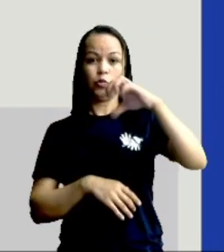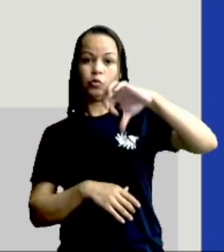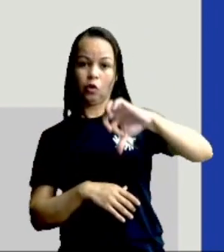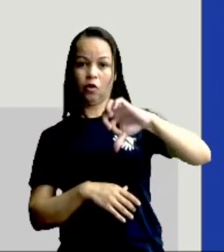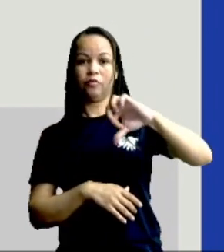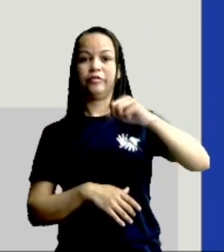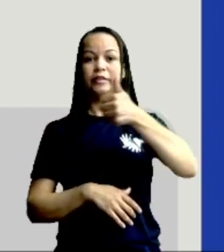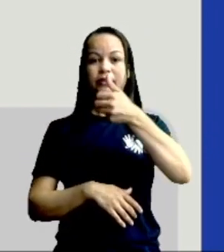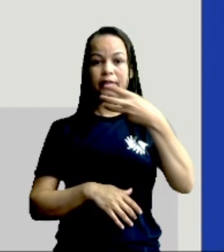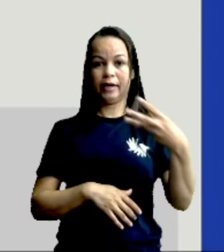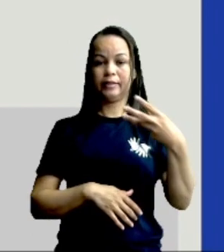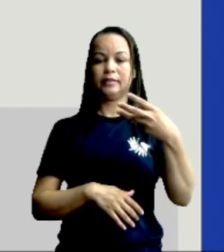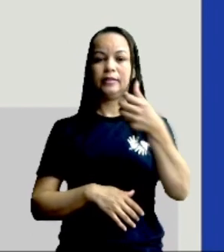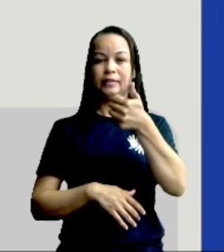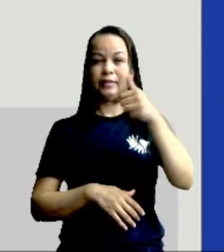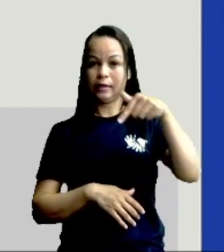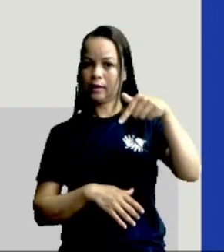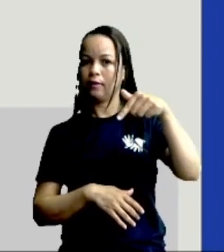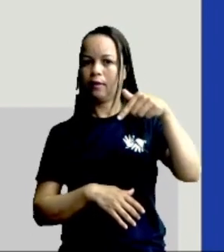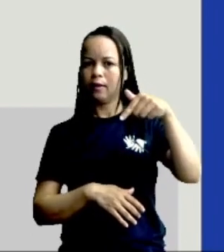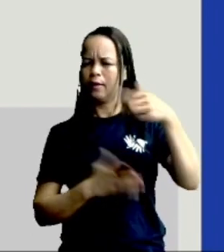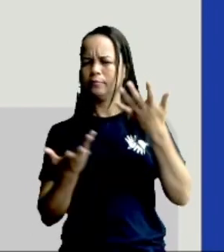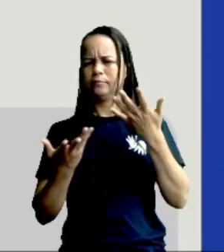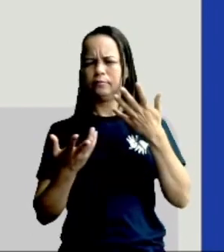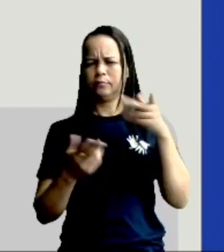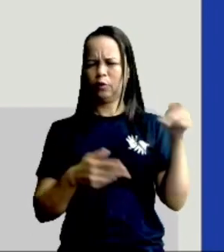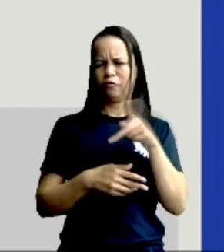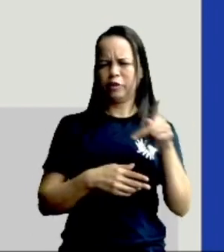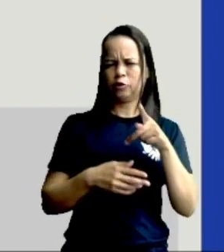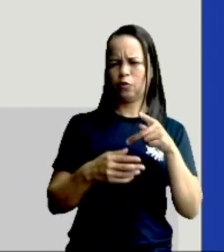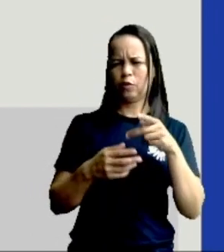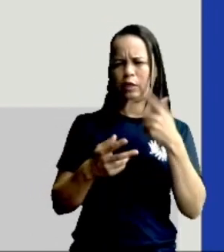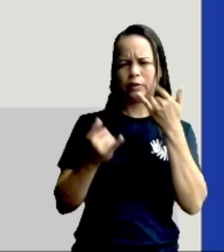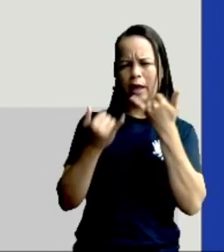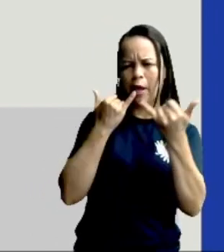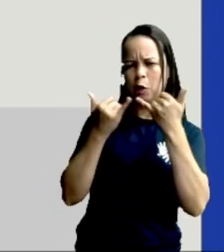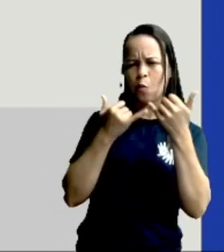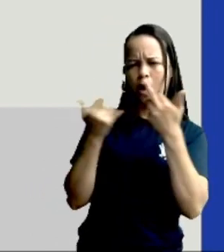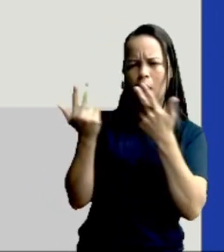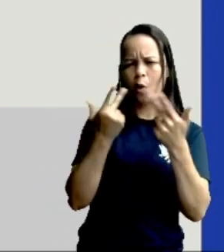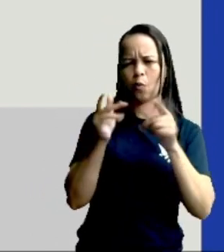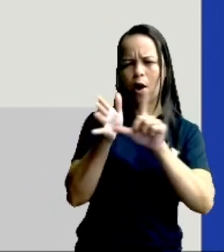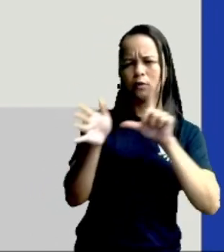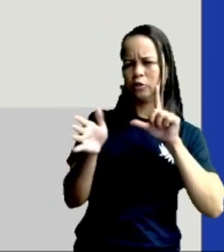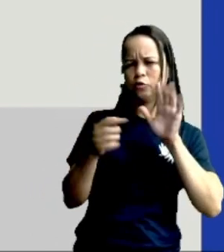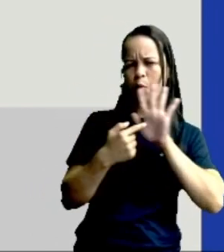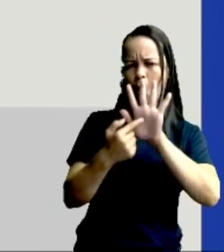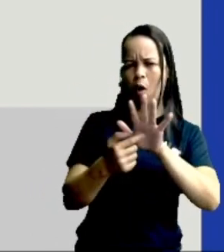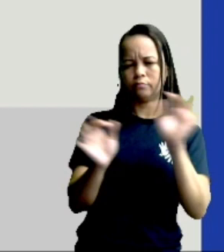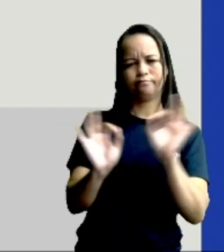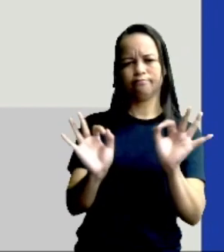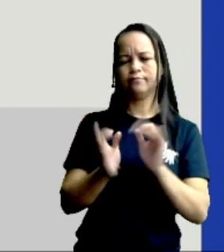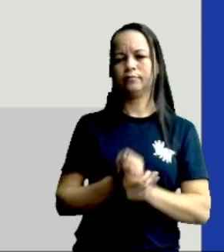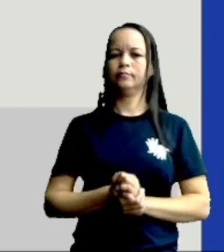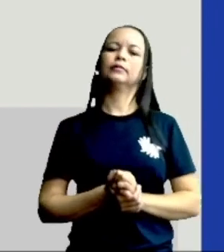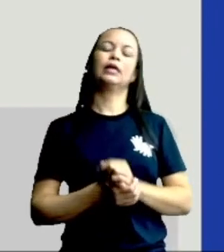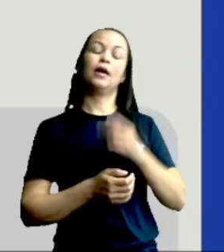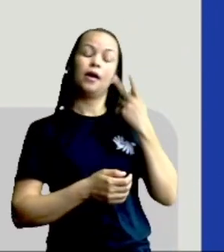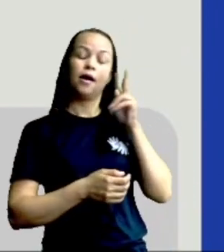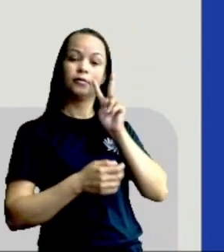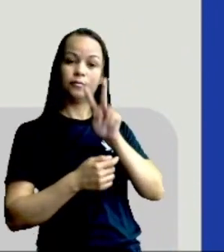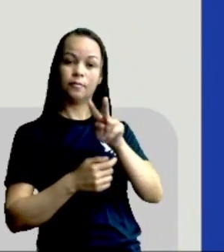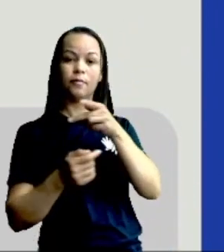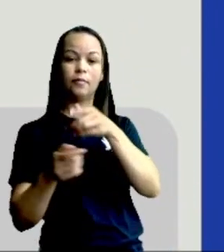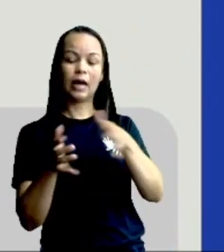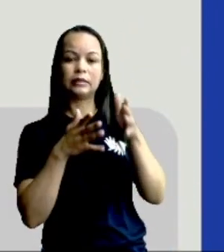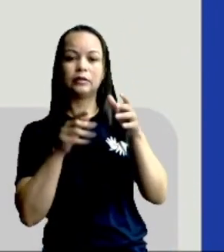17. Ô, professor, esse aí não está parecido lá com aqueles que a senhora mostrou, não. A senhora mostrou de 5 em 5, de 2 em 2,